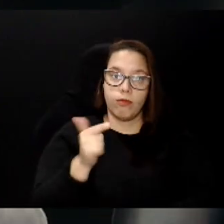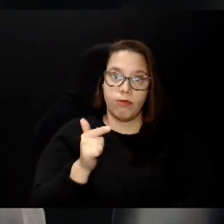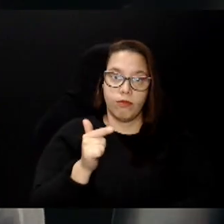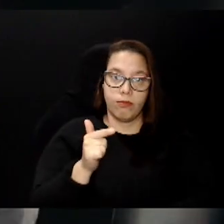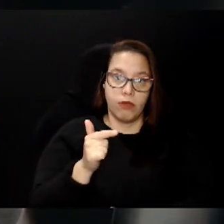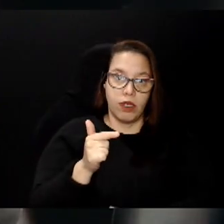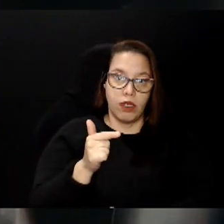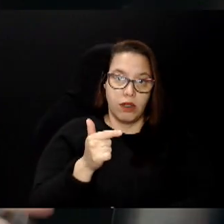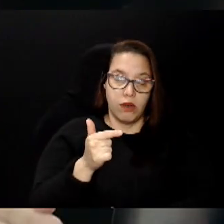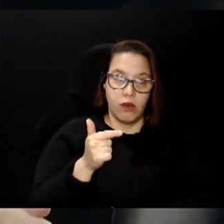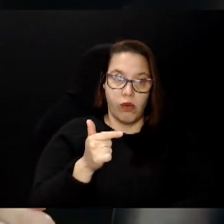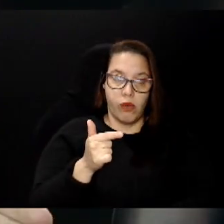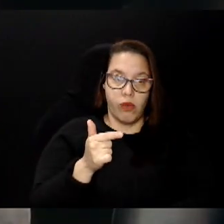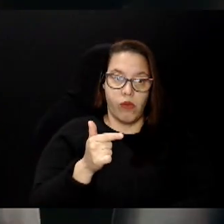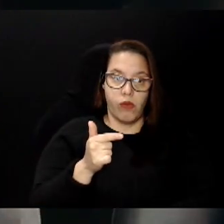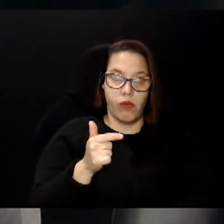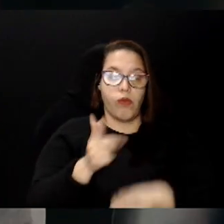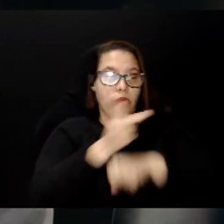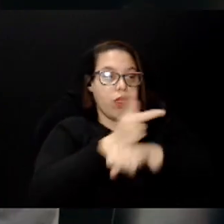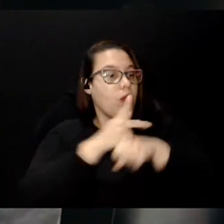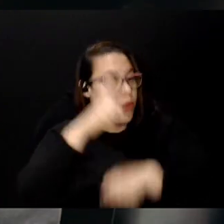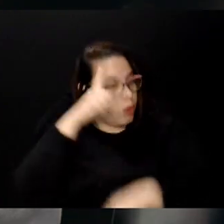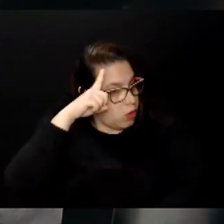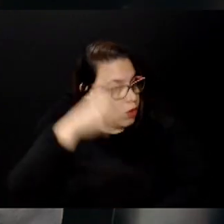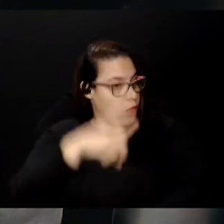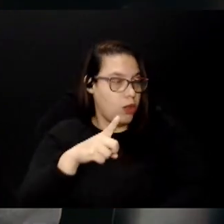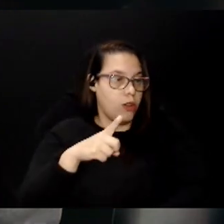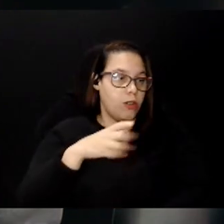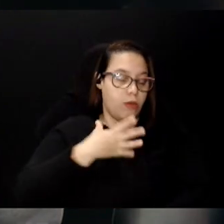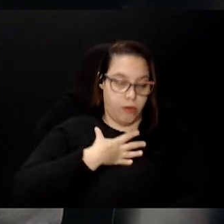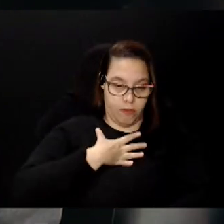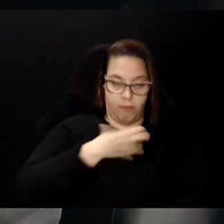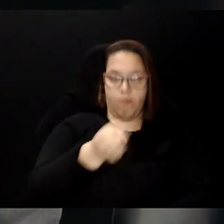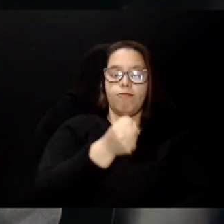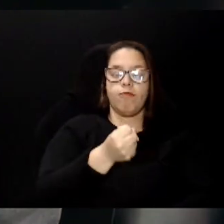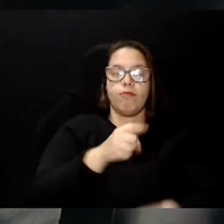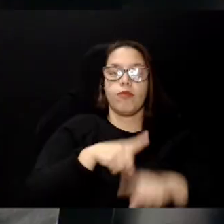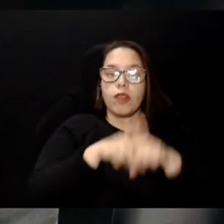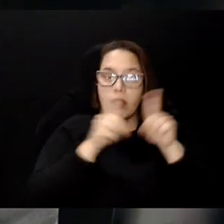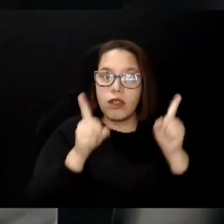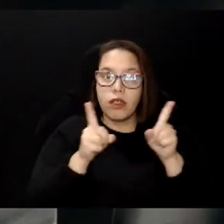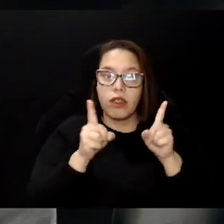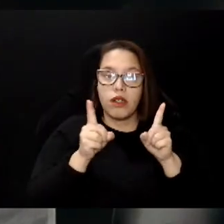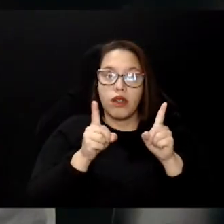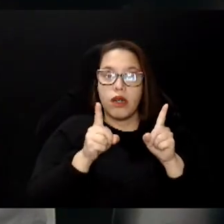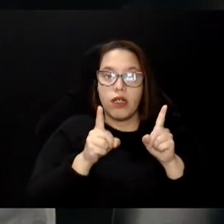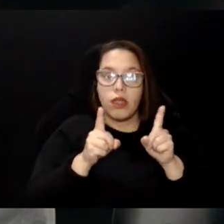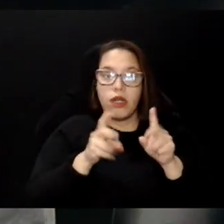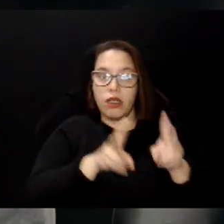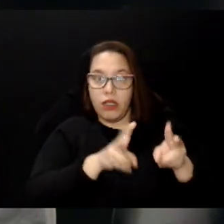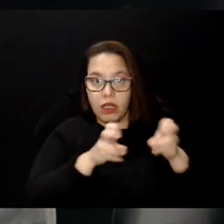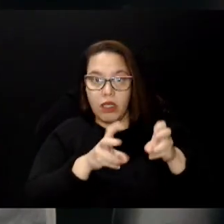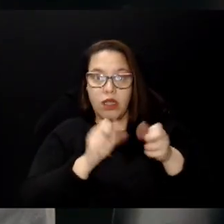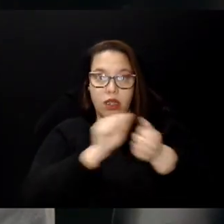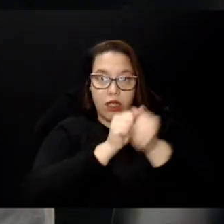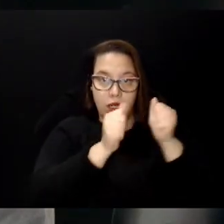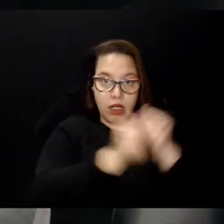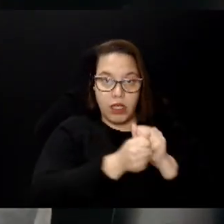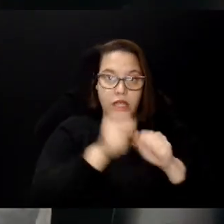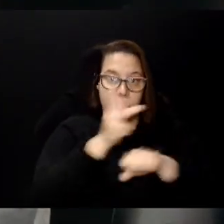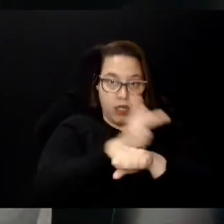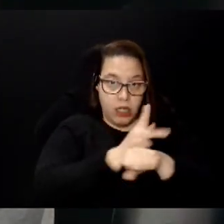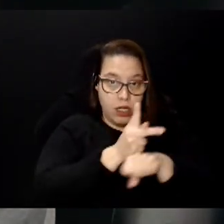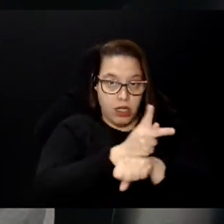essa busca direta por ideação suicida, mas que a máquina começa a detectar um padrão de buscas. Com